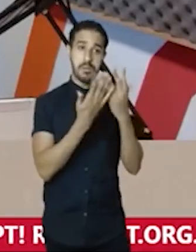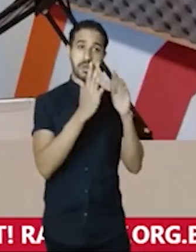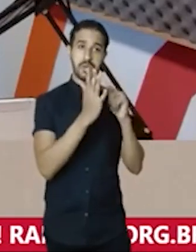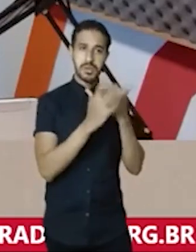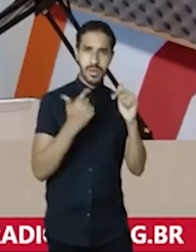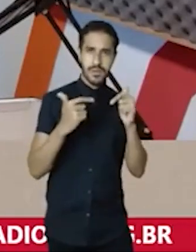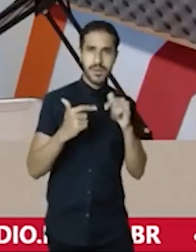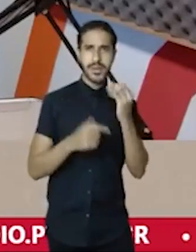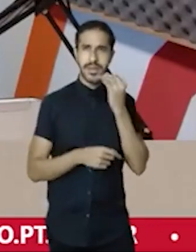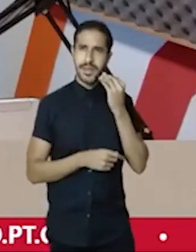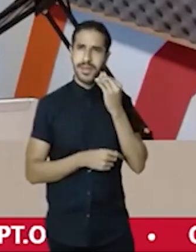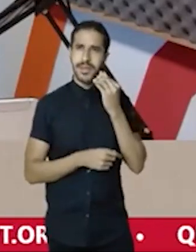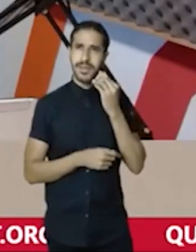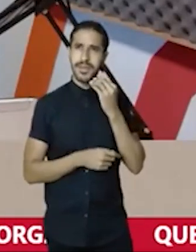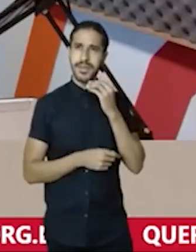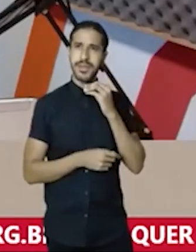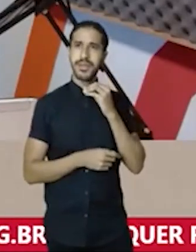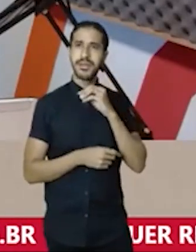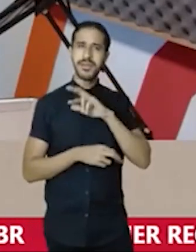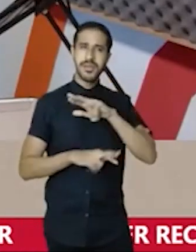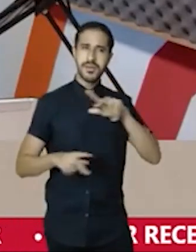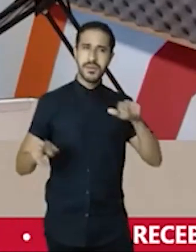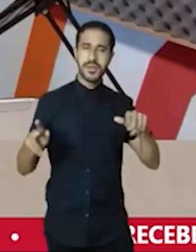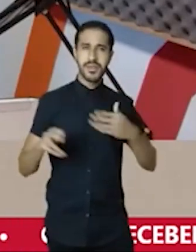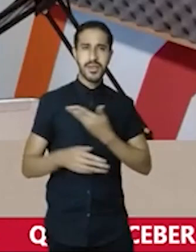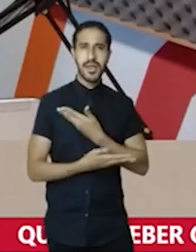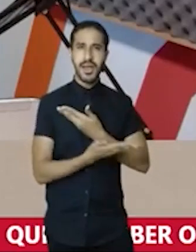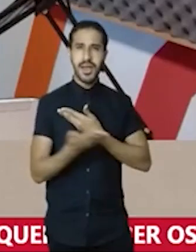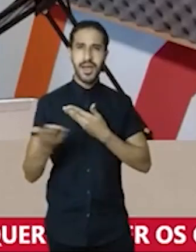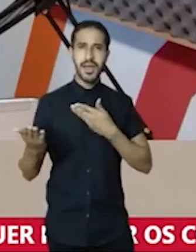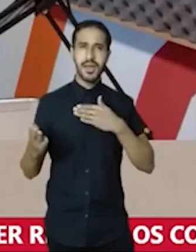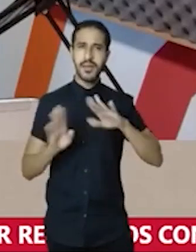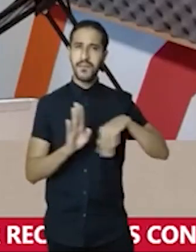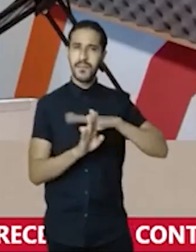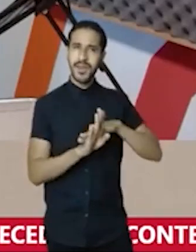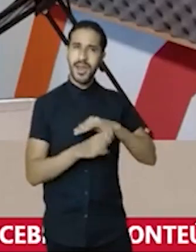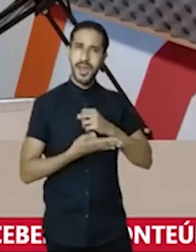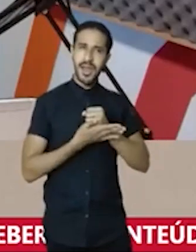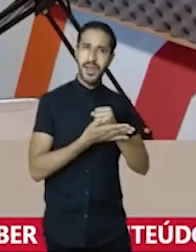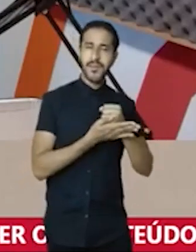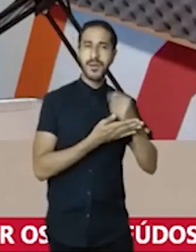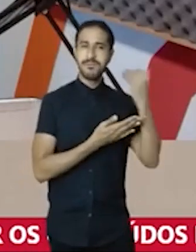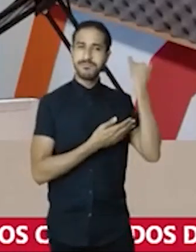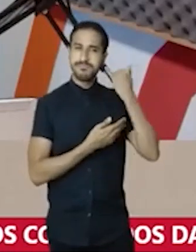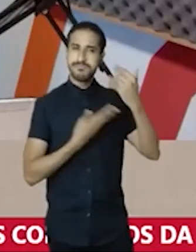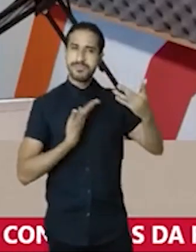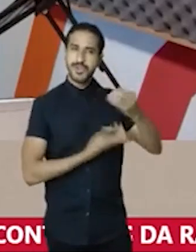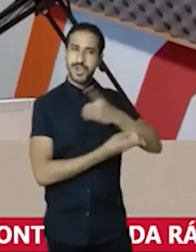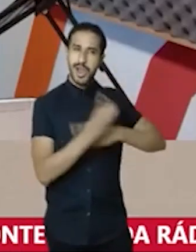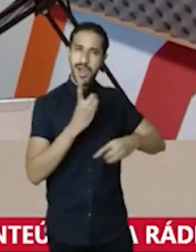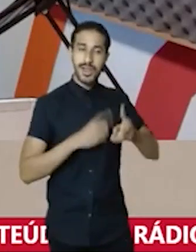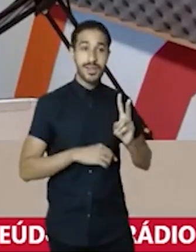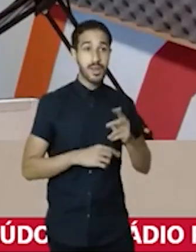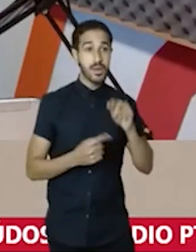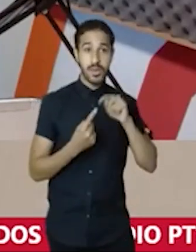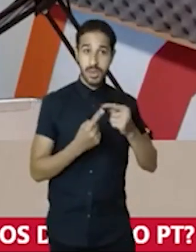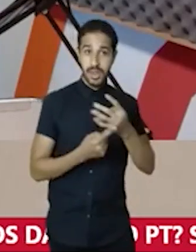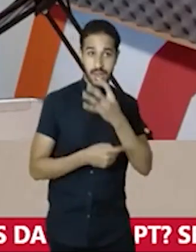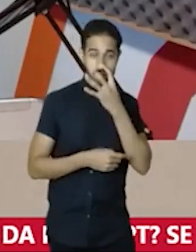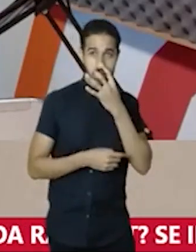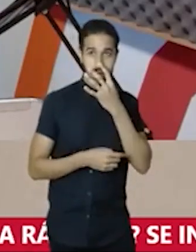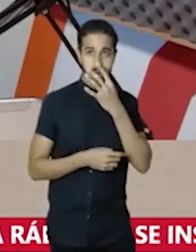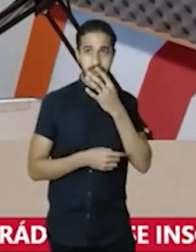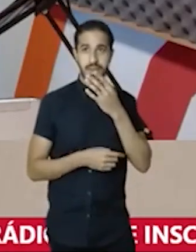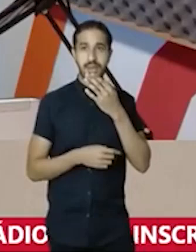só quem está apresentando, mas também tem um conjunto de companheiros e companheiras por trás que nos escuta, que nos dialoga. Dizer para que vocês acompanhem,